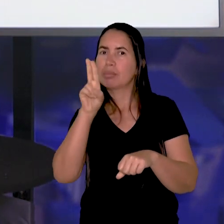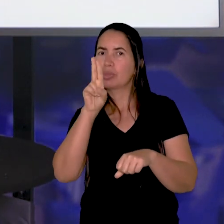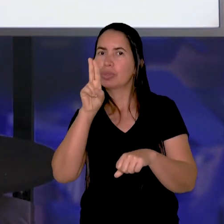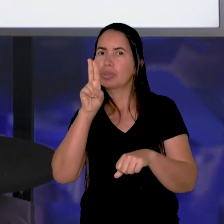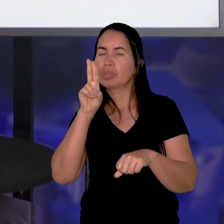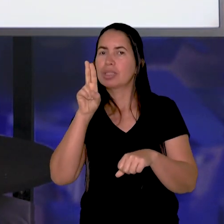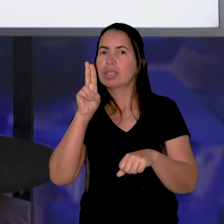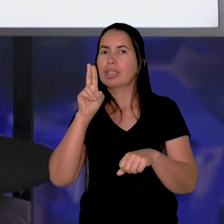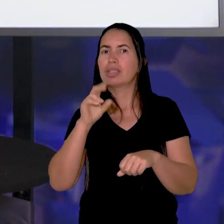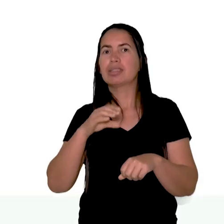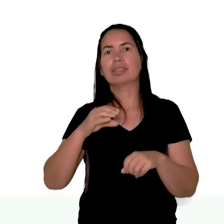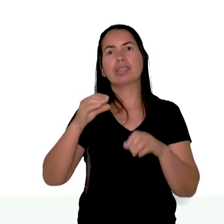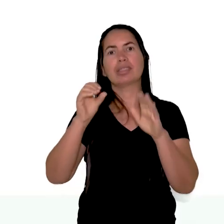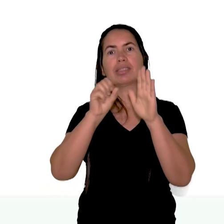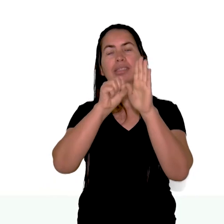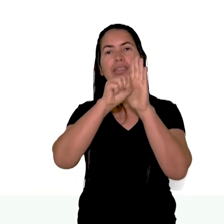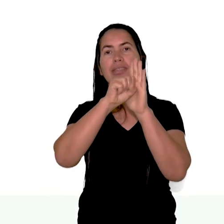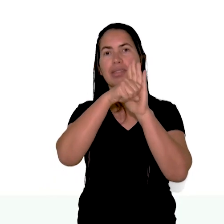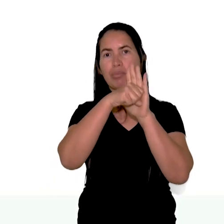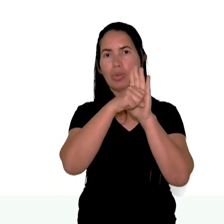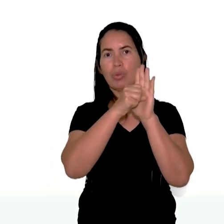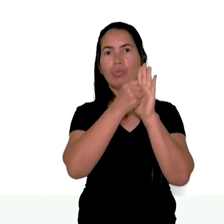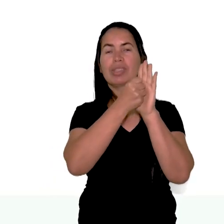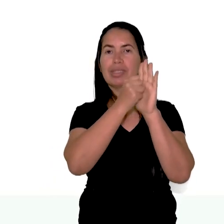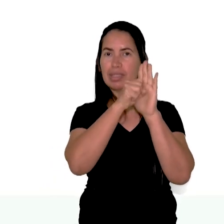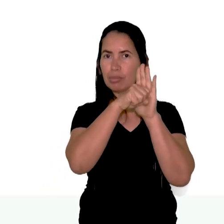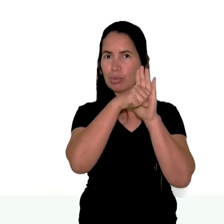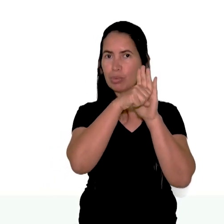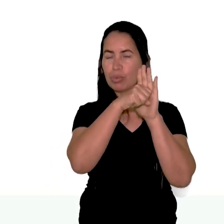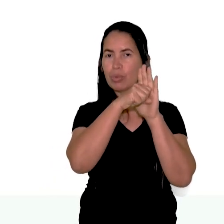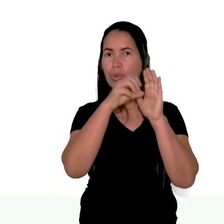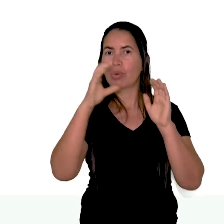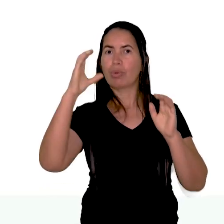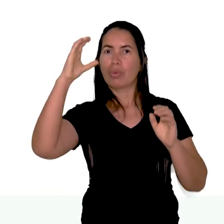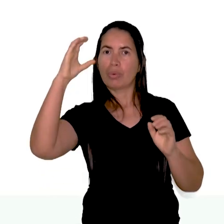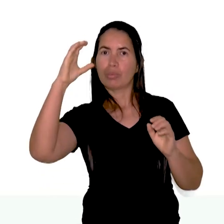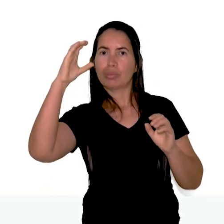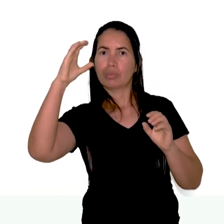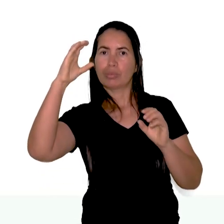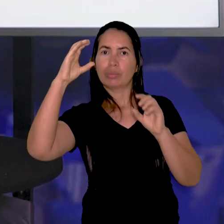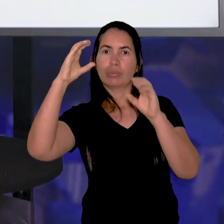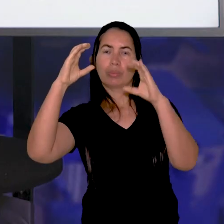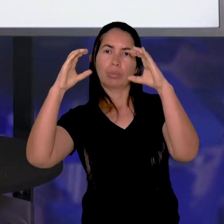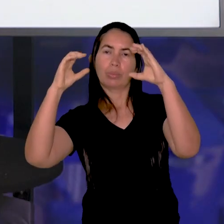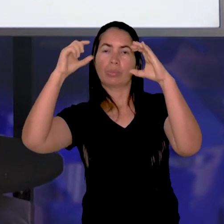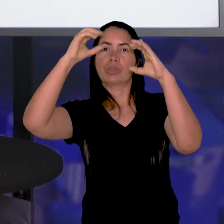este símbolo, que é unidade de medida, e lemos graus Celsius.